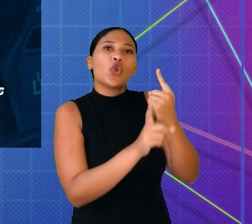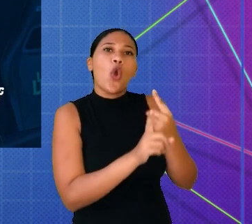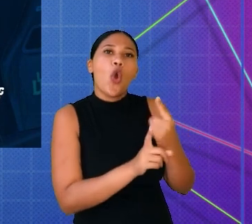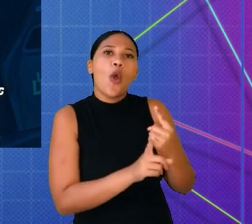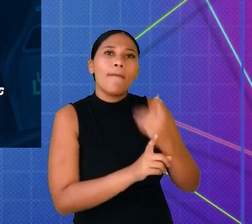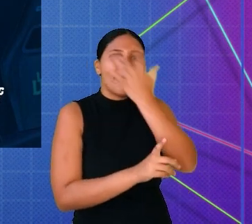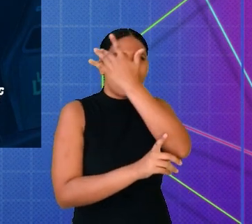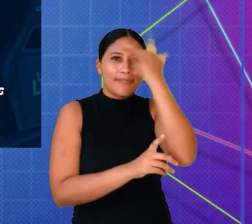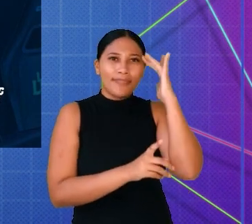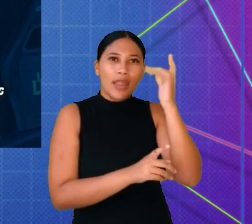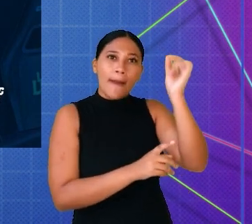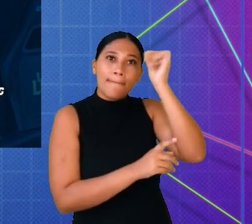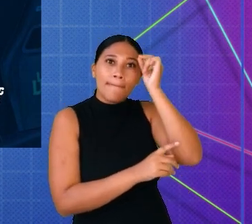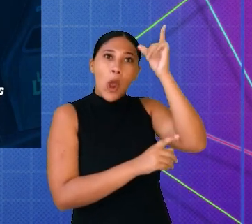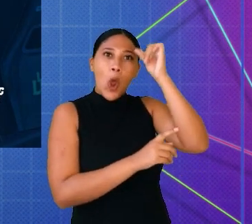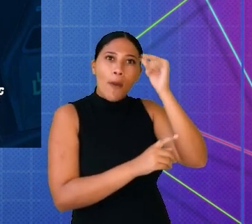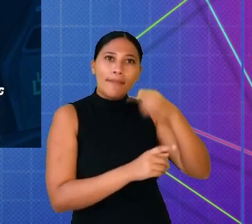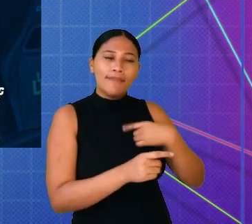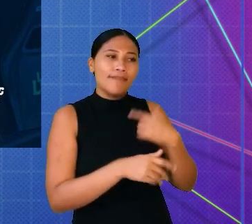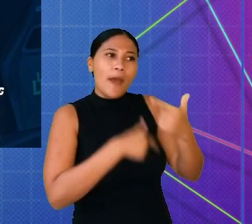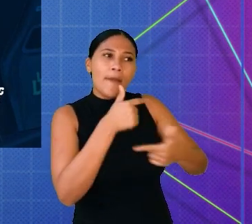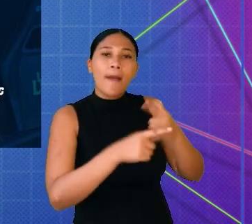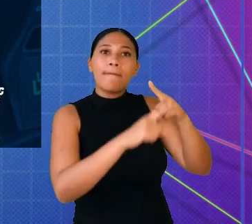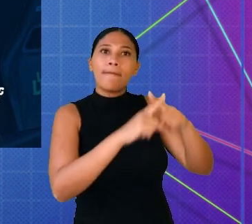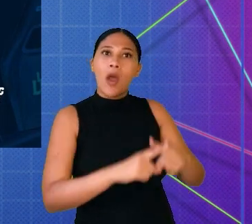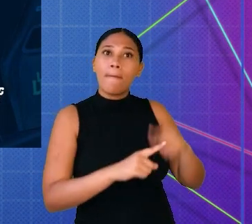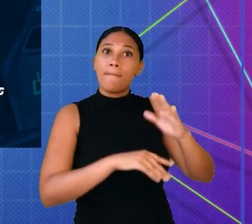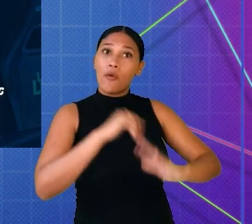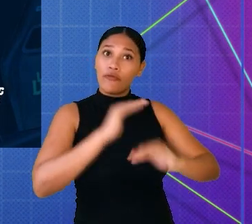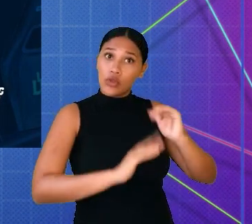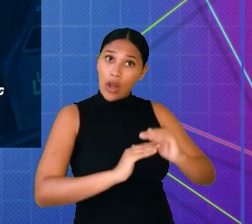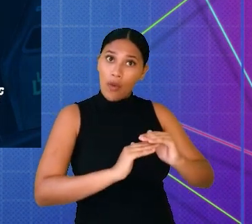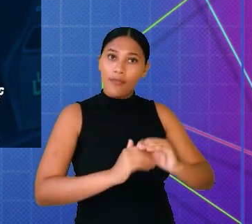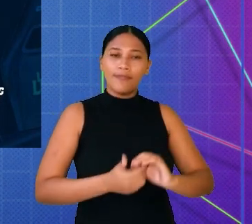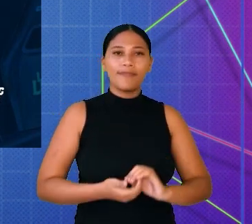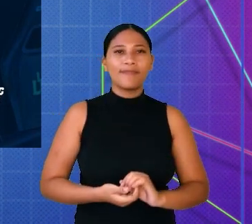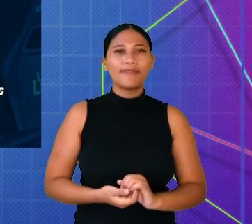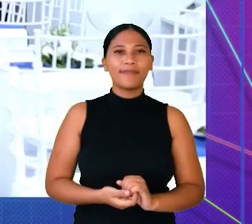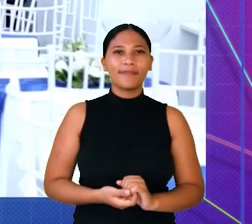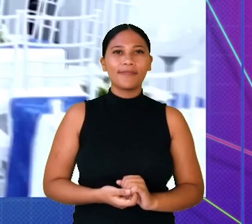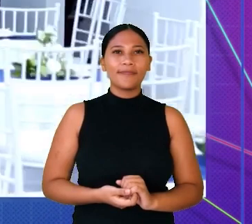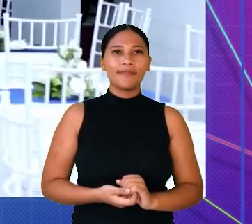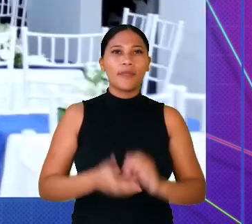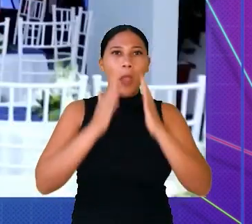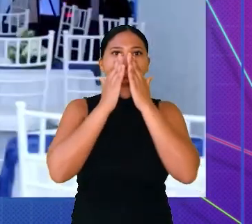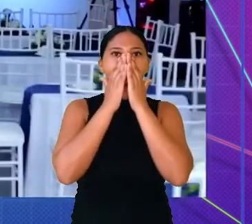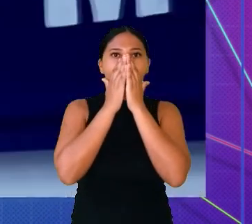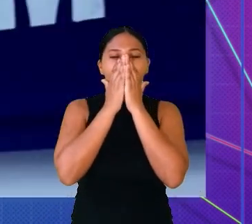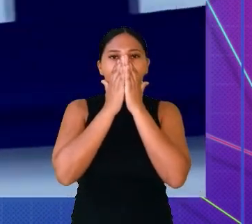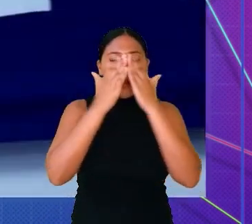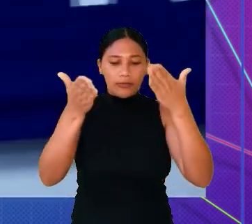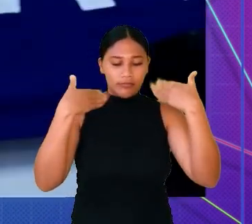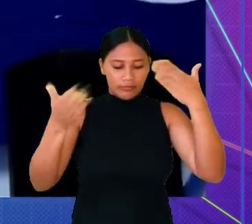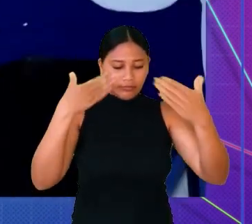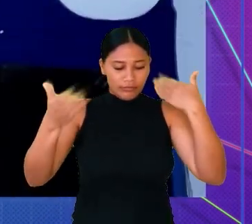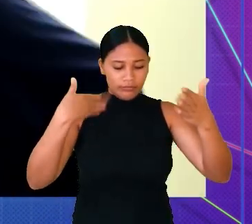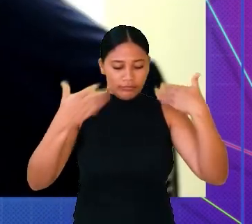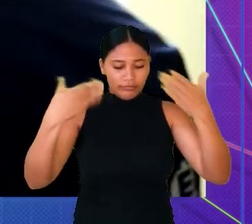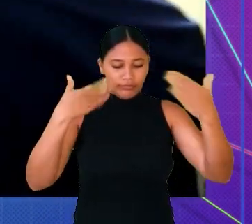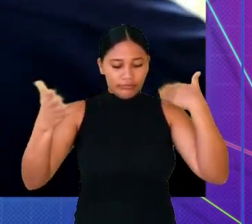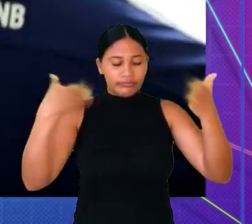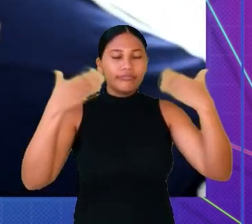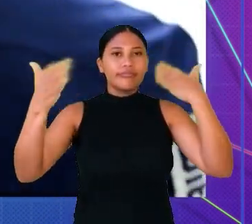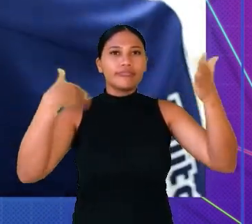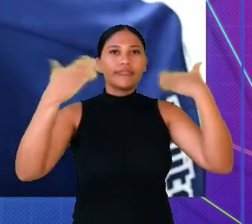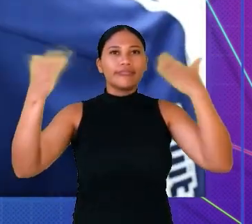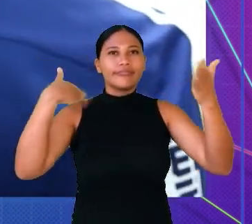o descobrimento de talentos e a inserção deles nas competições profissionais. Ronaldo Nazário, homem pardo de cabelo